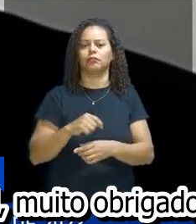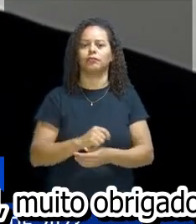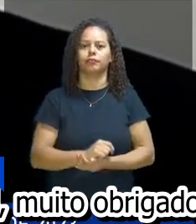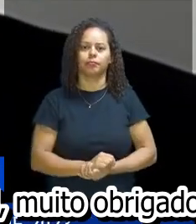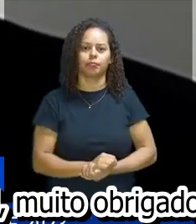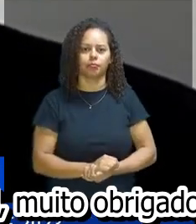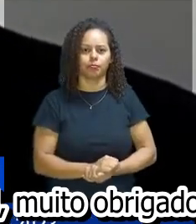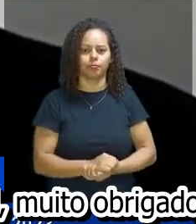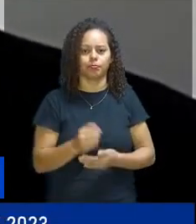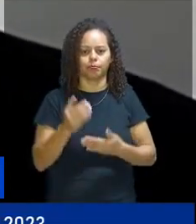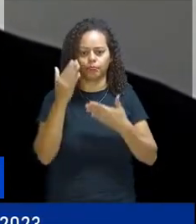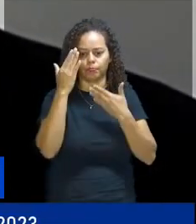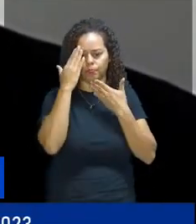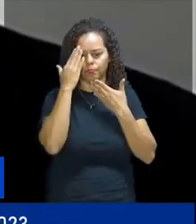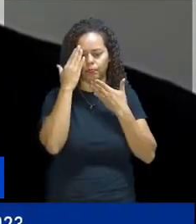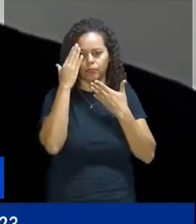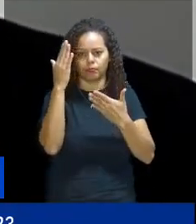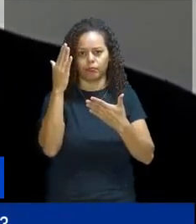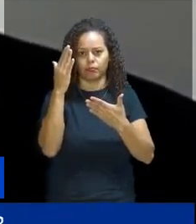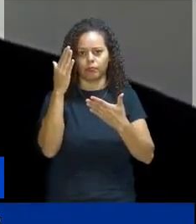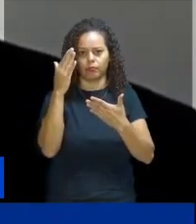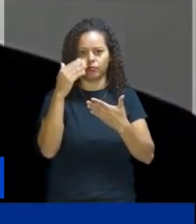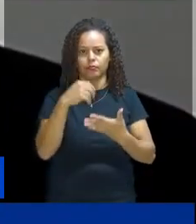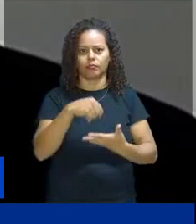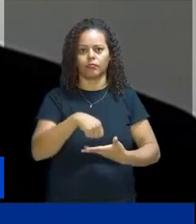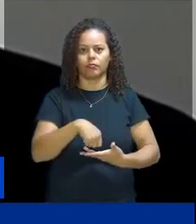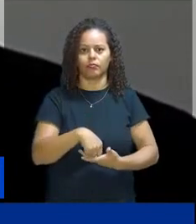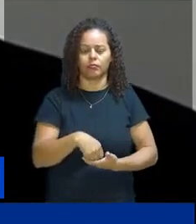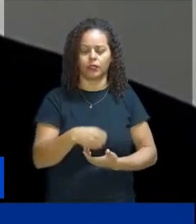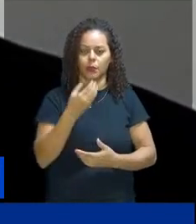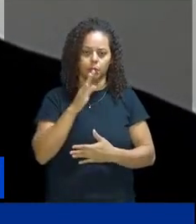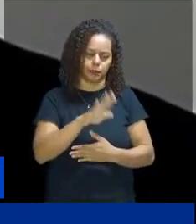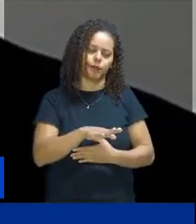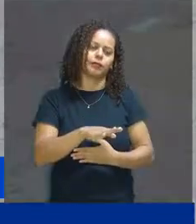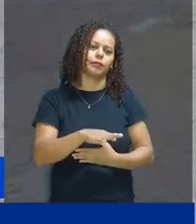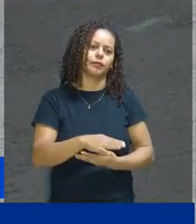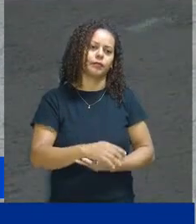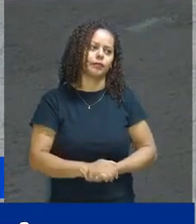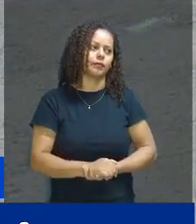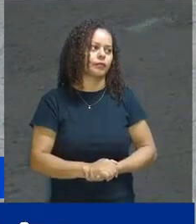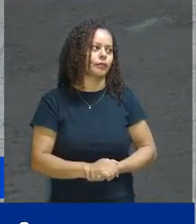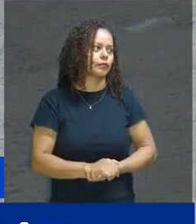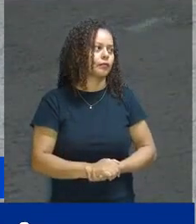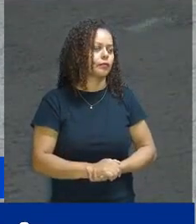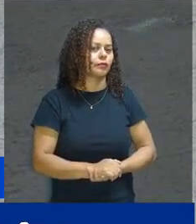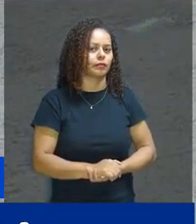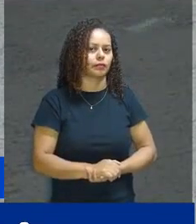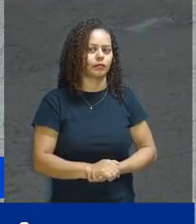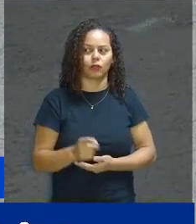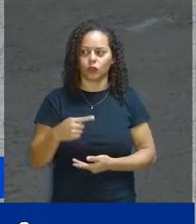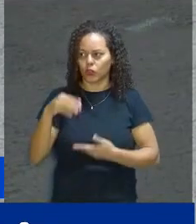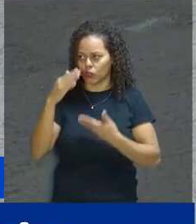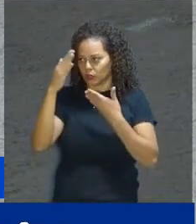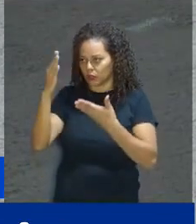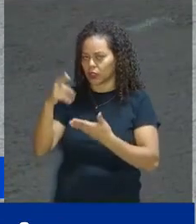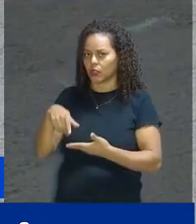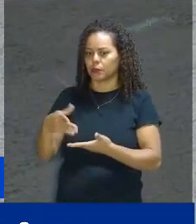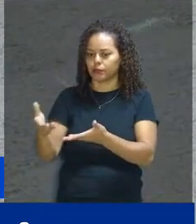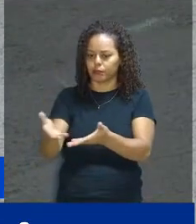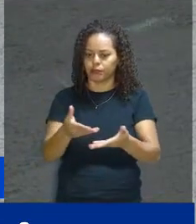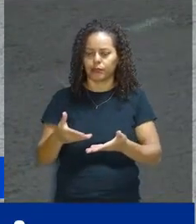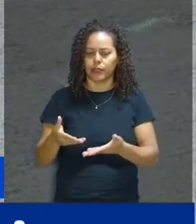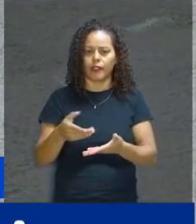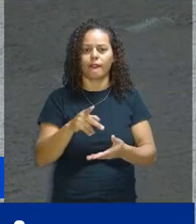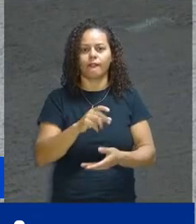Muito obrigado, tá, e boa tarde. Boa tarde, doutor. Nós é que agradecemos e passamos a palavra